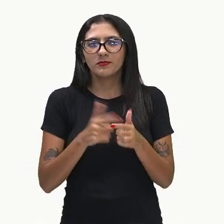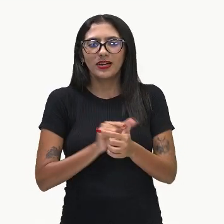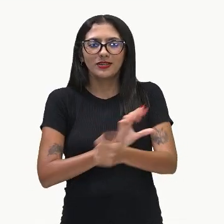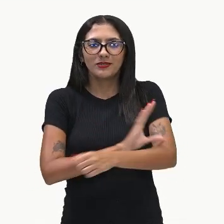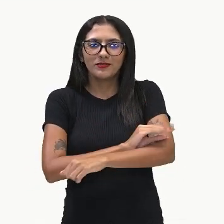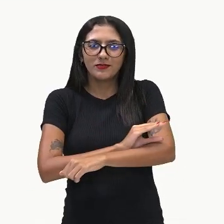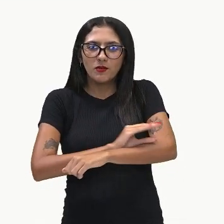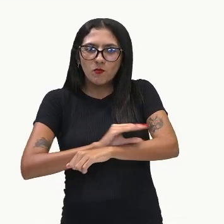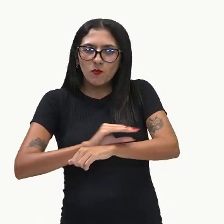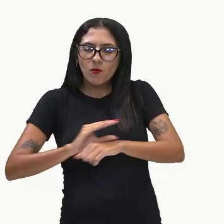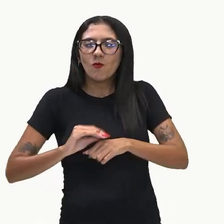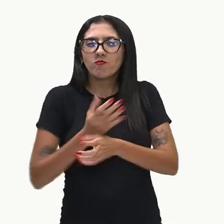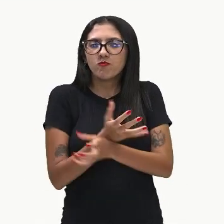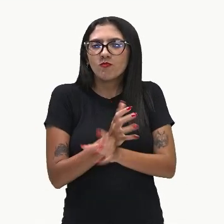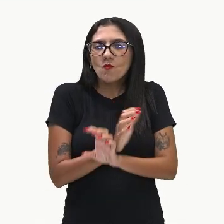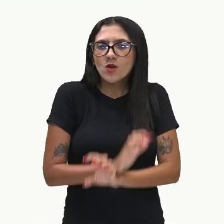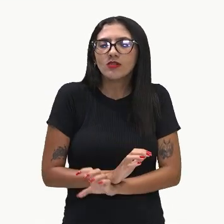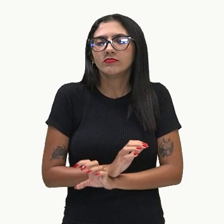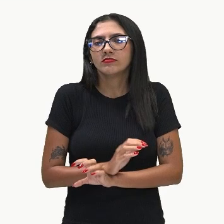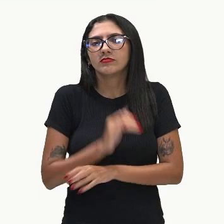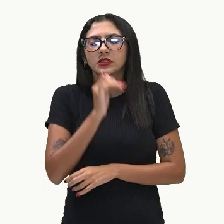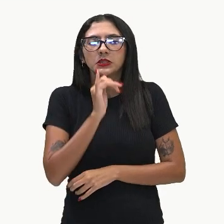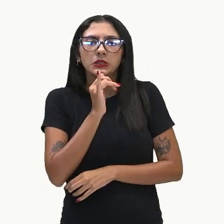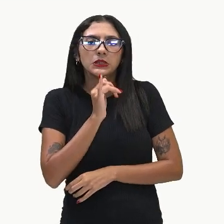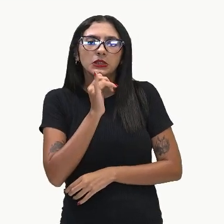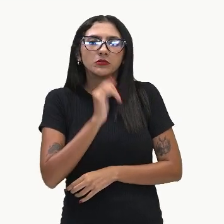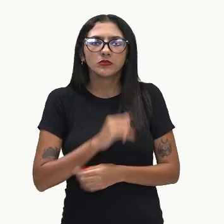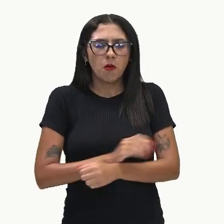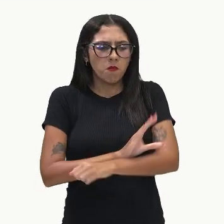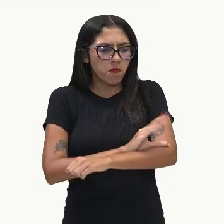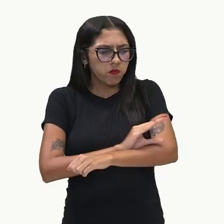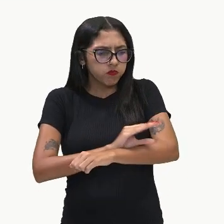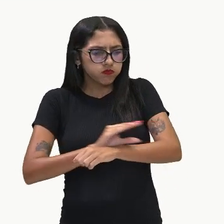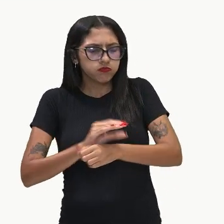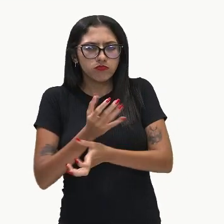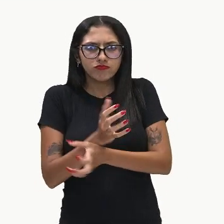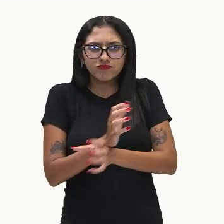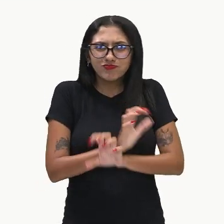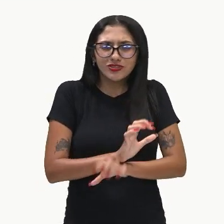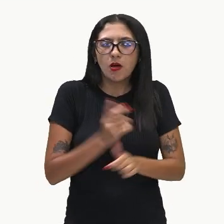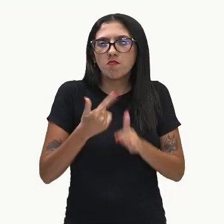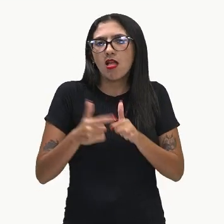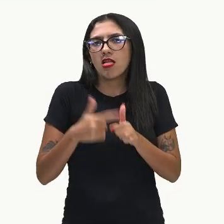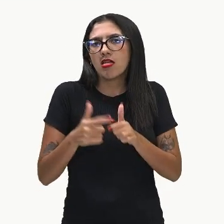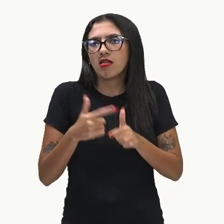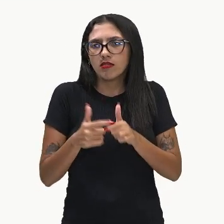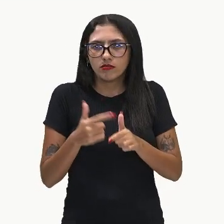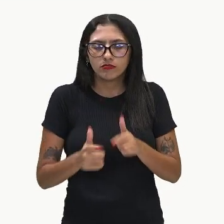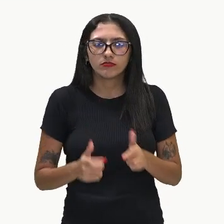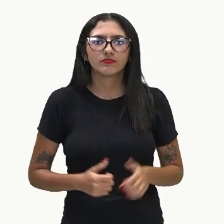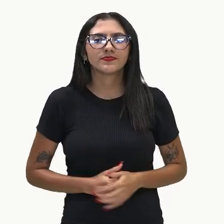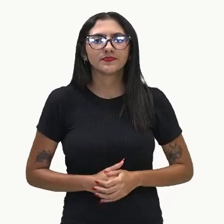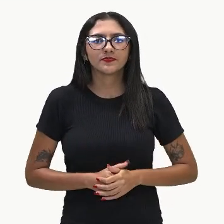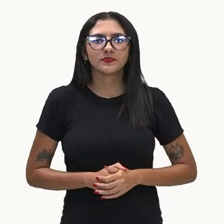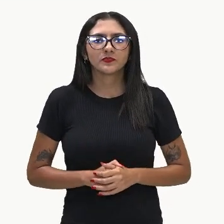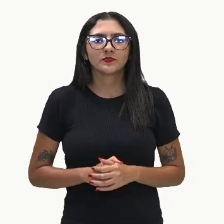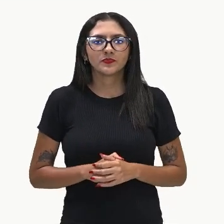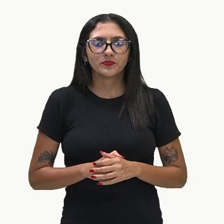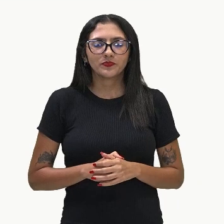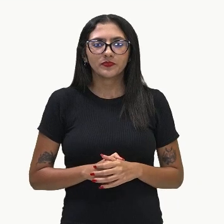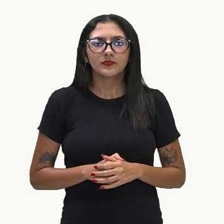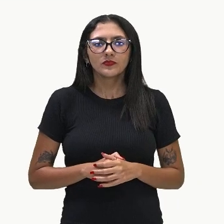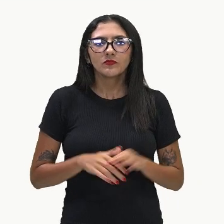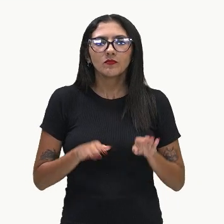você ter mais força, você pode o quê? Acabar forçando muito e tendo o quê? Muitas lesões. Isso mesmo.